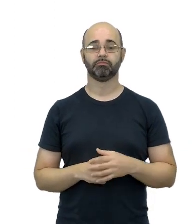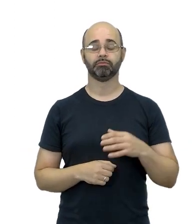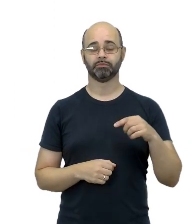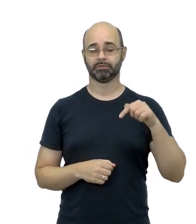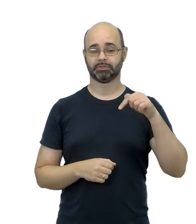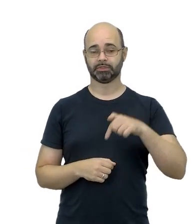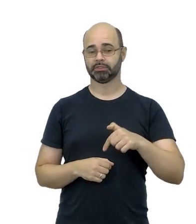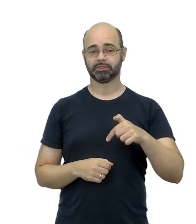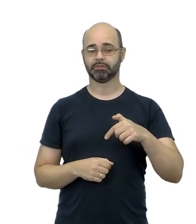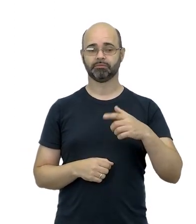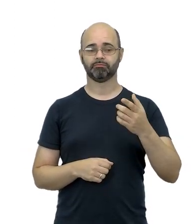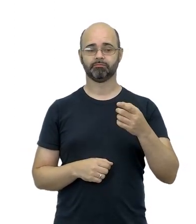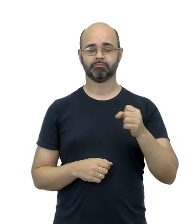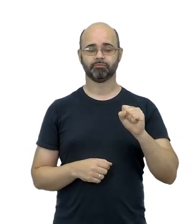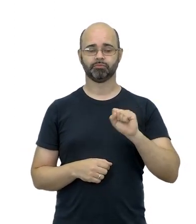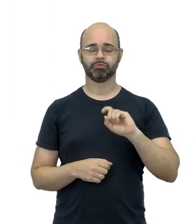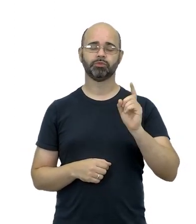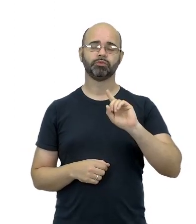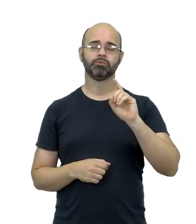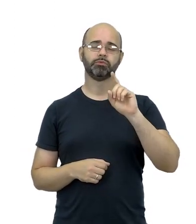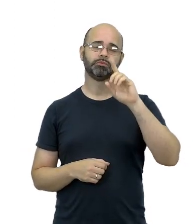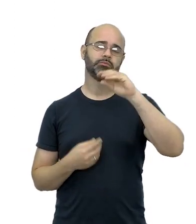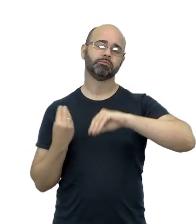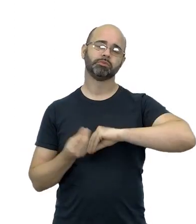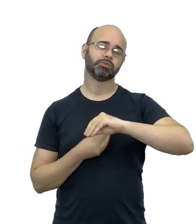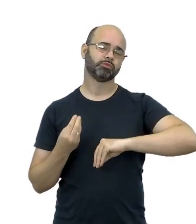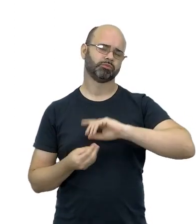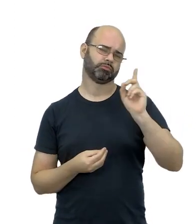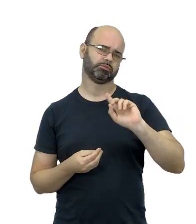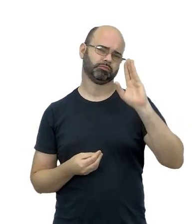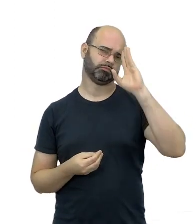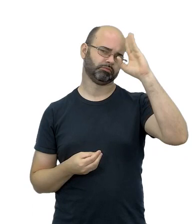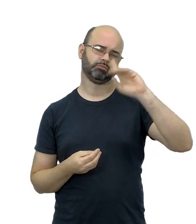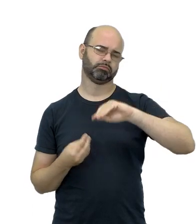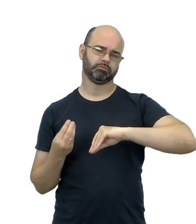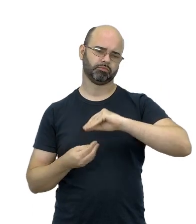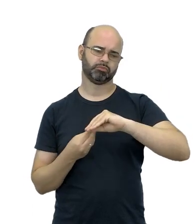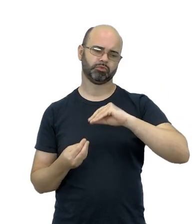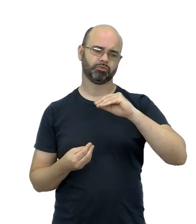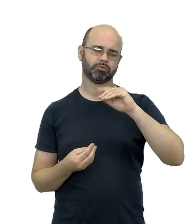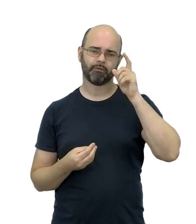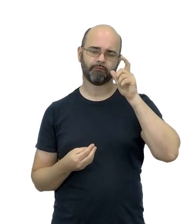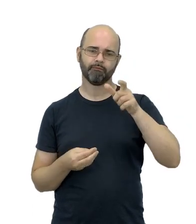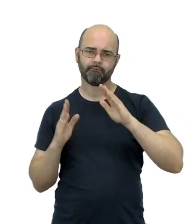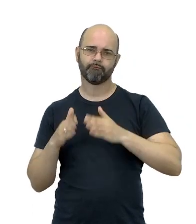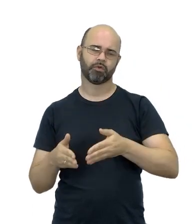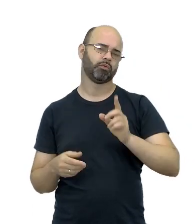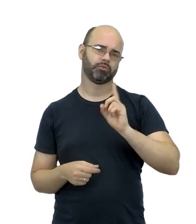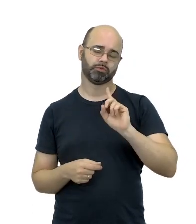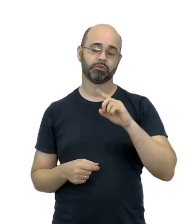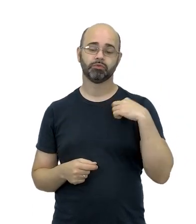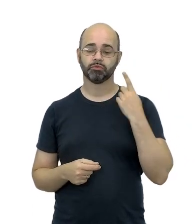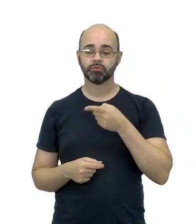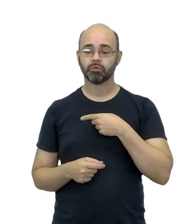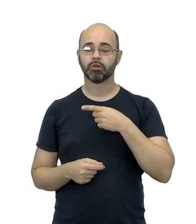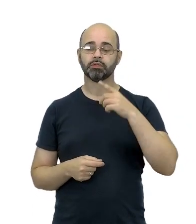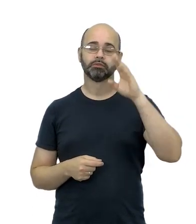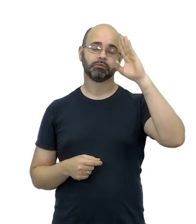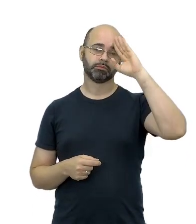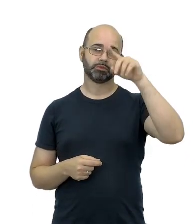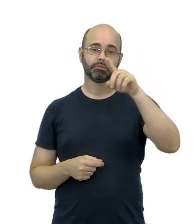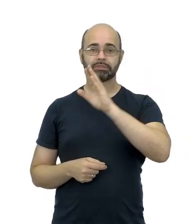fazer uma mistura aqui agora, não, é que no fundo a gente está trazendo aqui a ideia para que